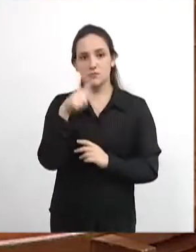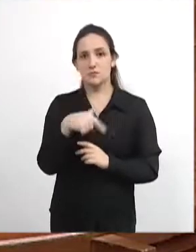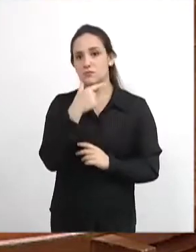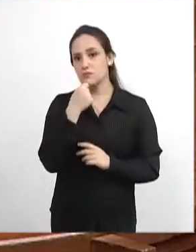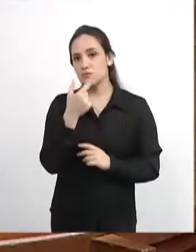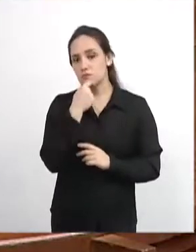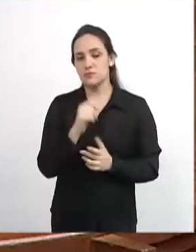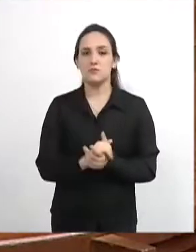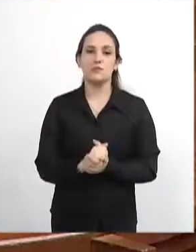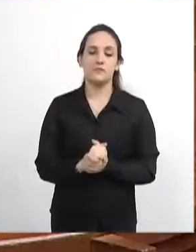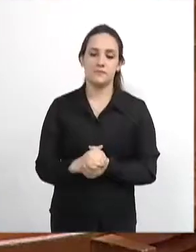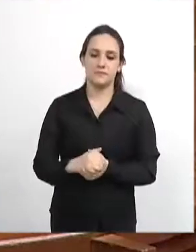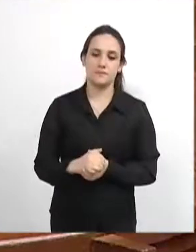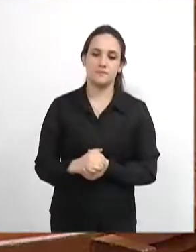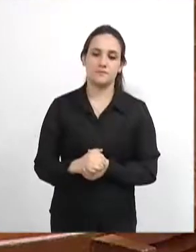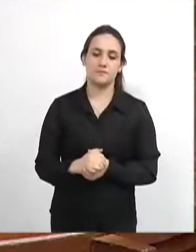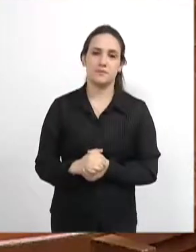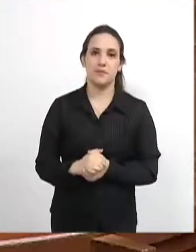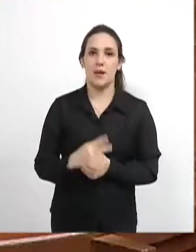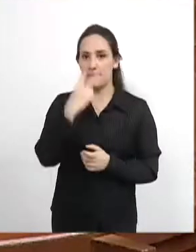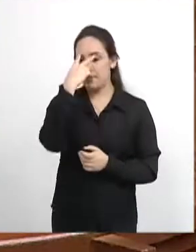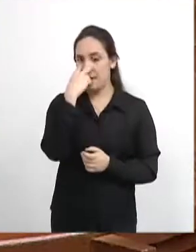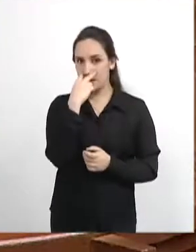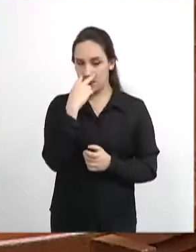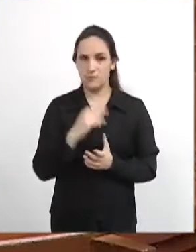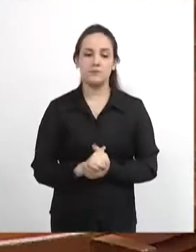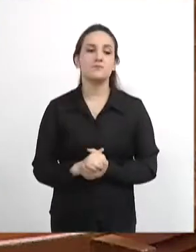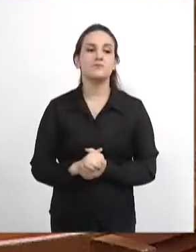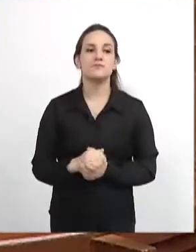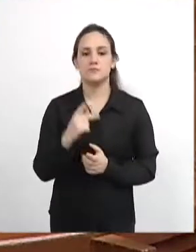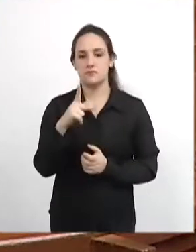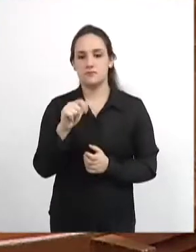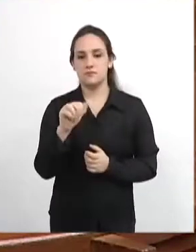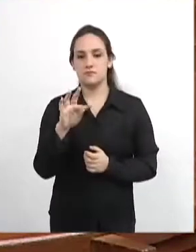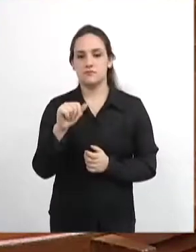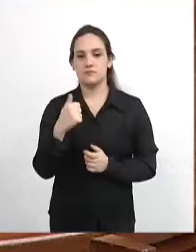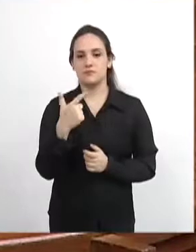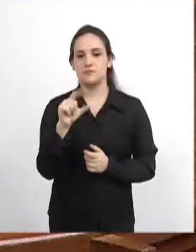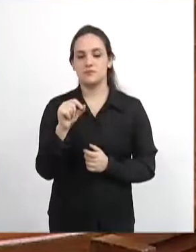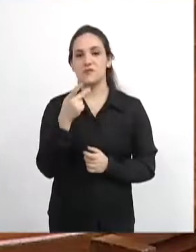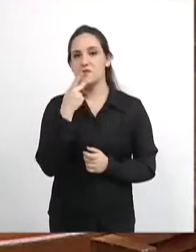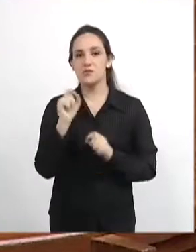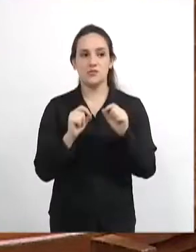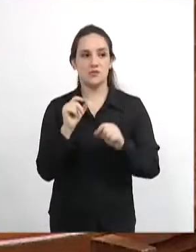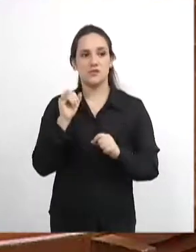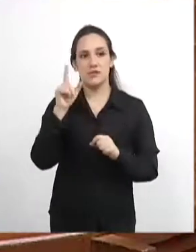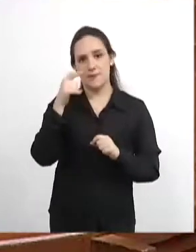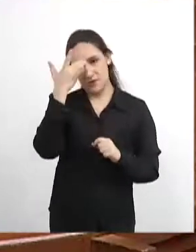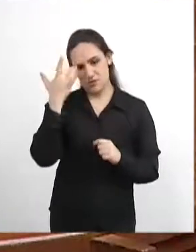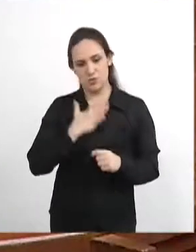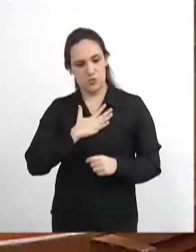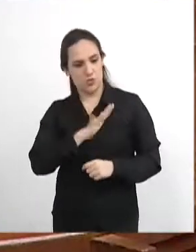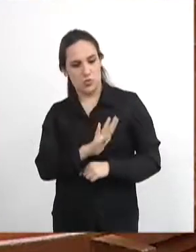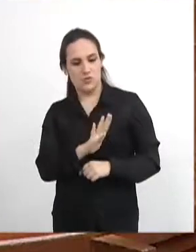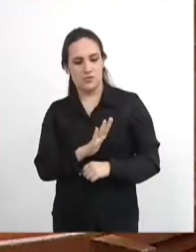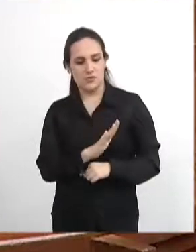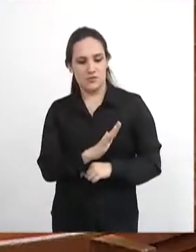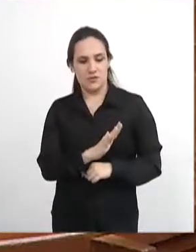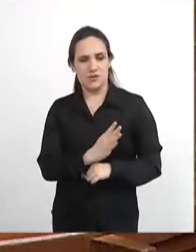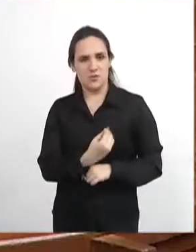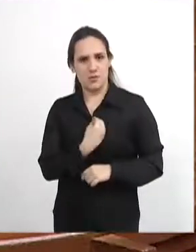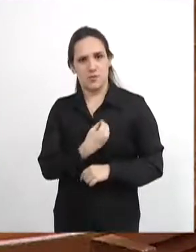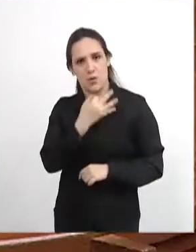todos aqui já ouviu, já leu sobre a história, que diz que aqueles que não gostam de participar da vida política da